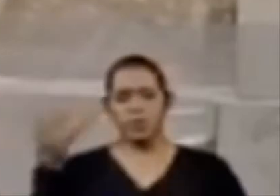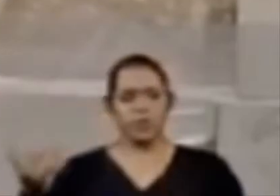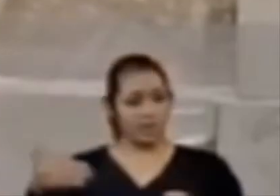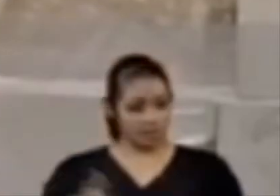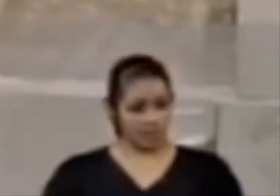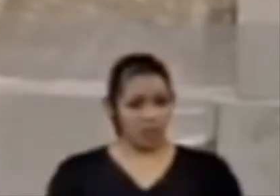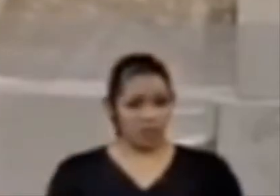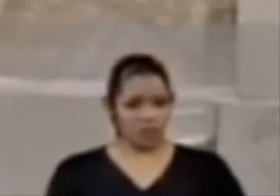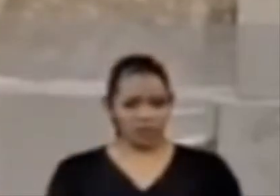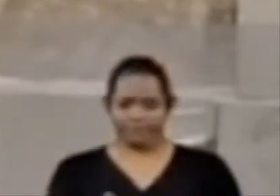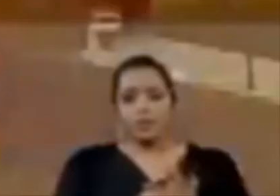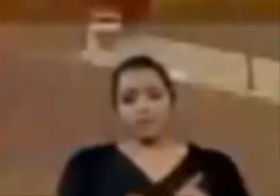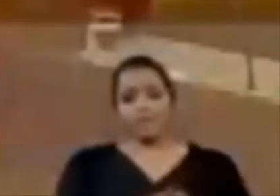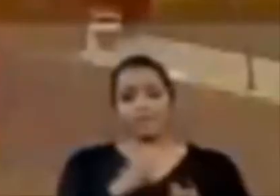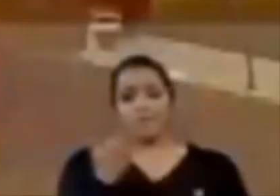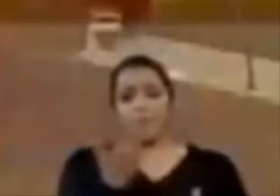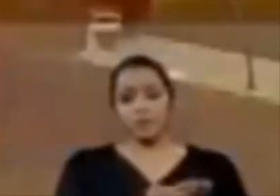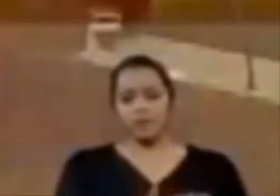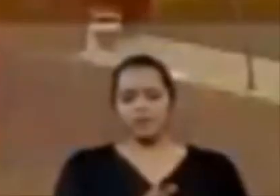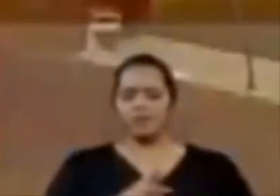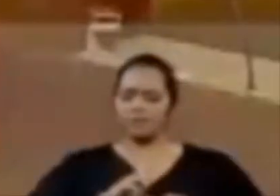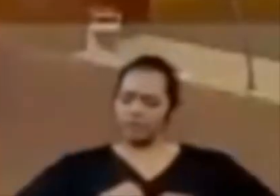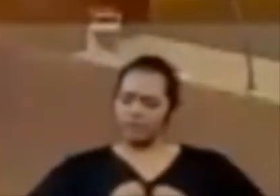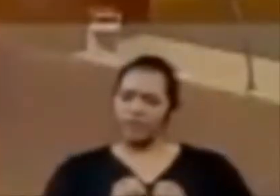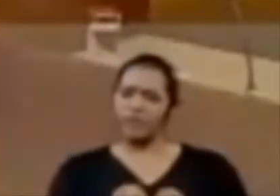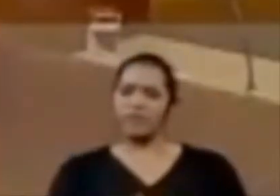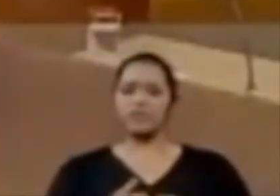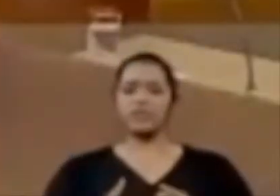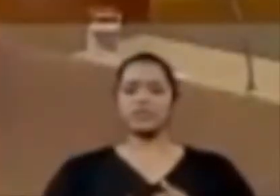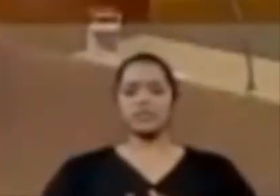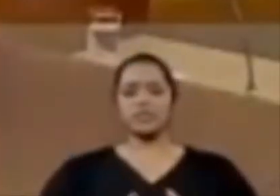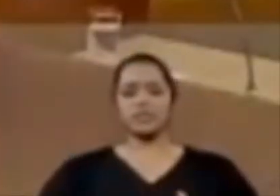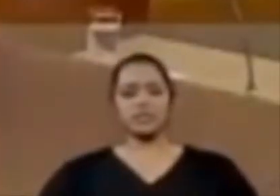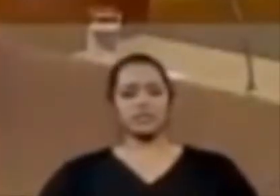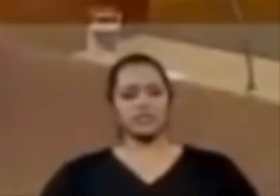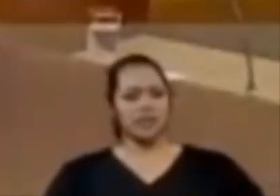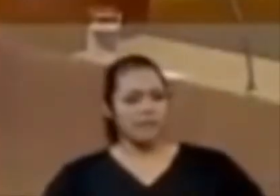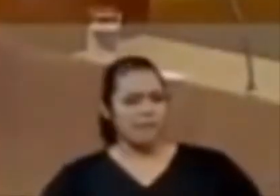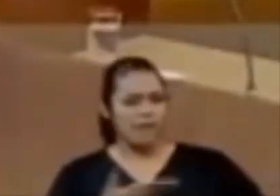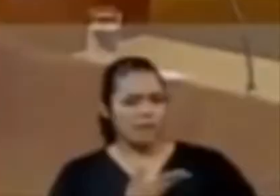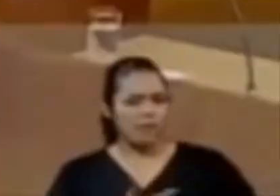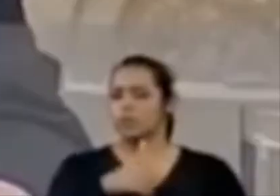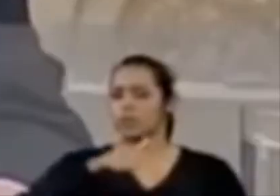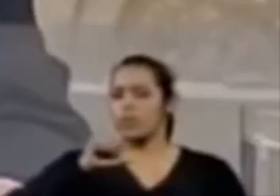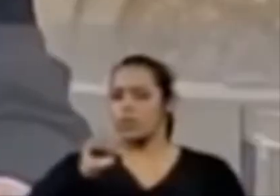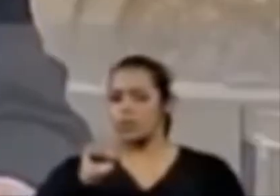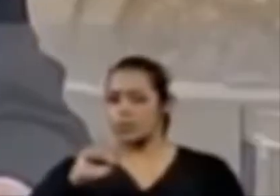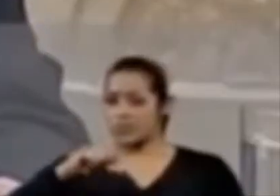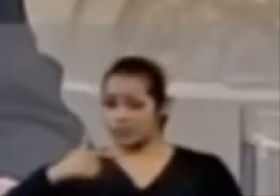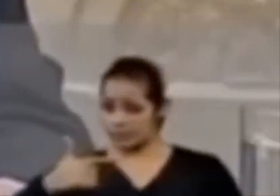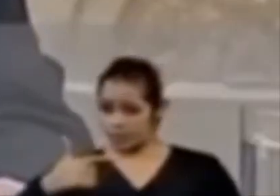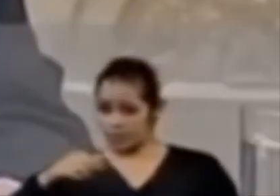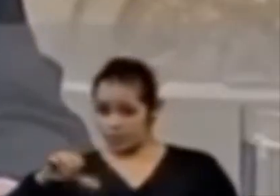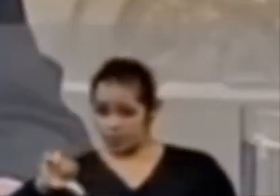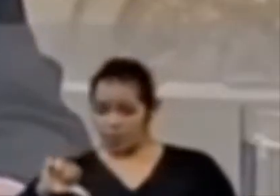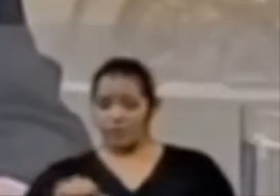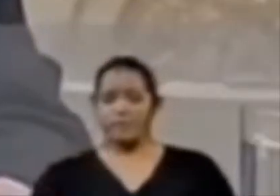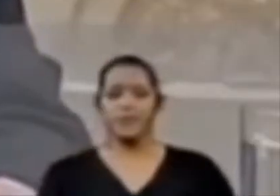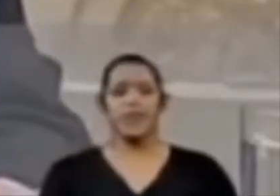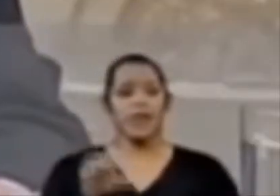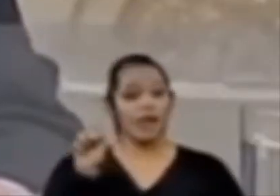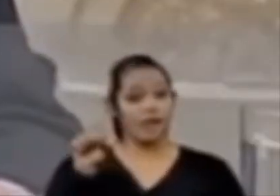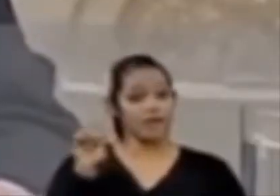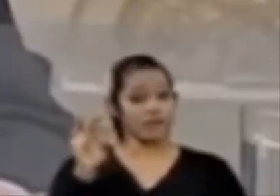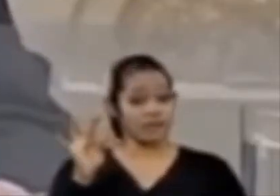Raquel Dodge, falou pelo Ministério Público. Ela destacou a missão do STF como guardião da Constituição e da